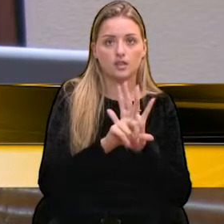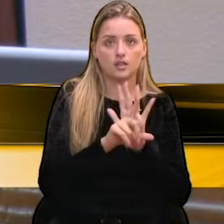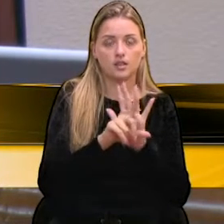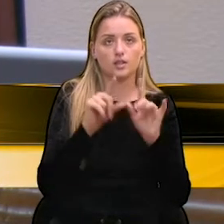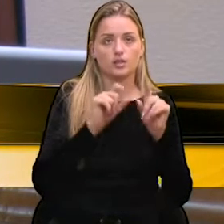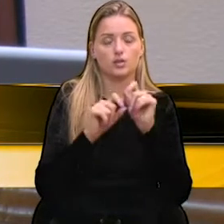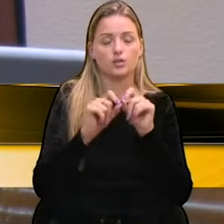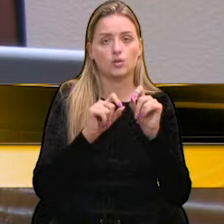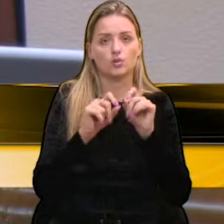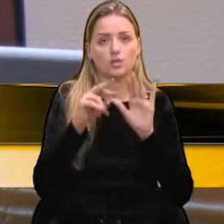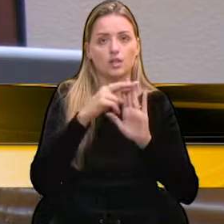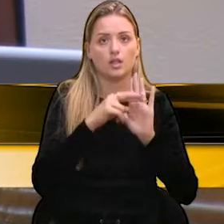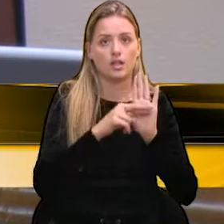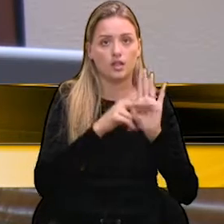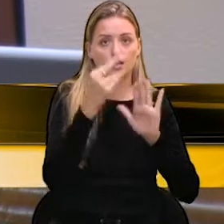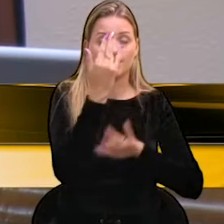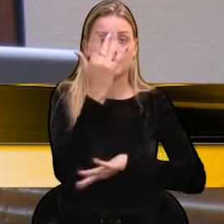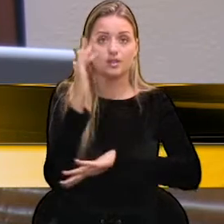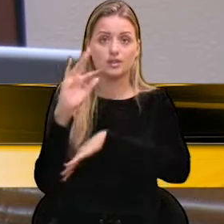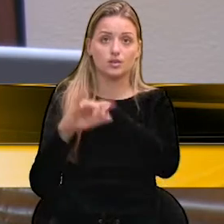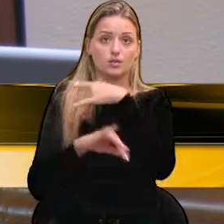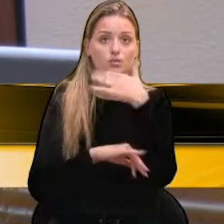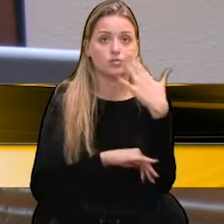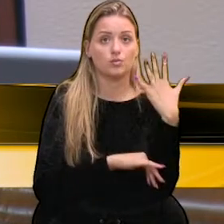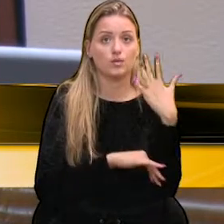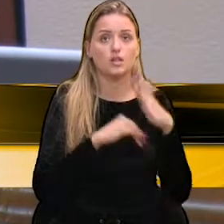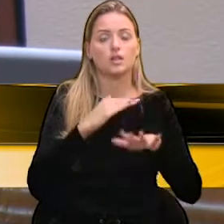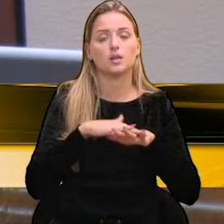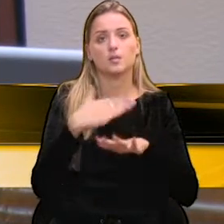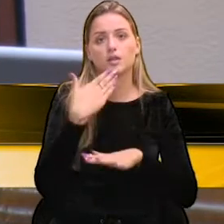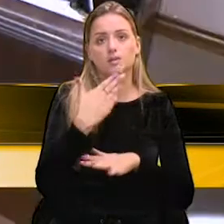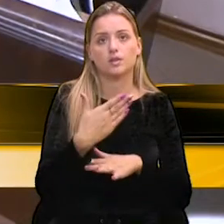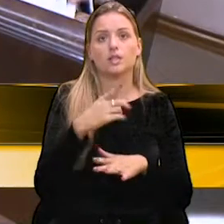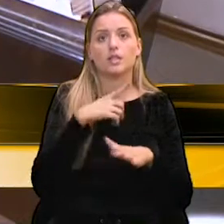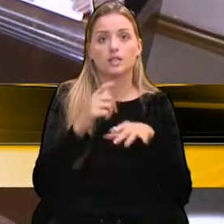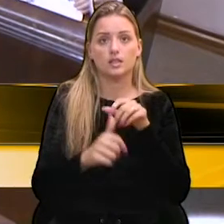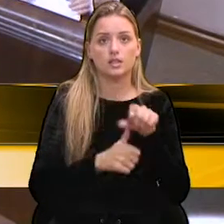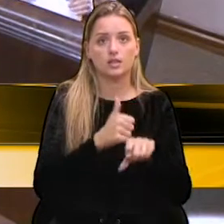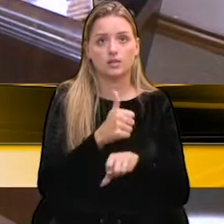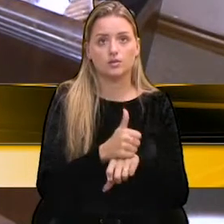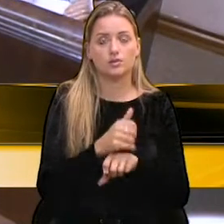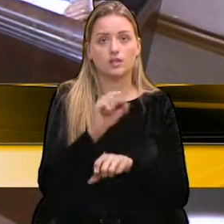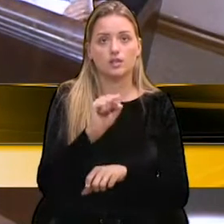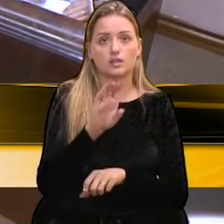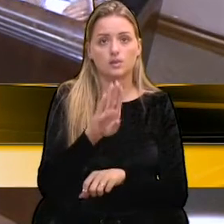relativa à política municipal do meio ambiente e da outras providências. Contém substitutivo